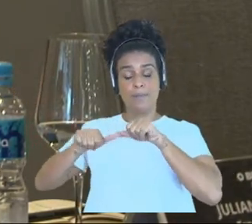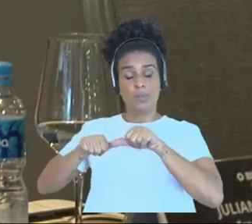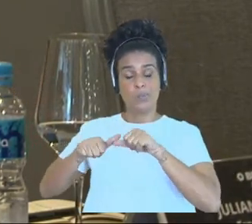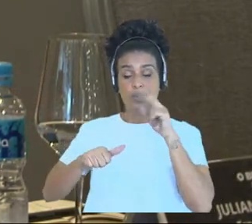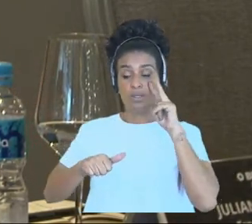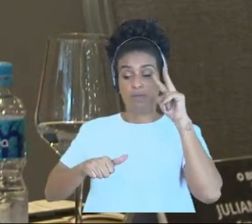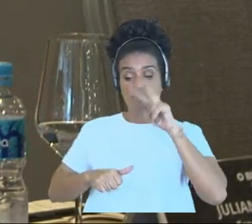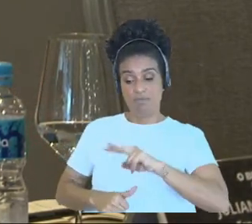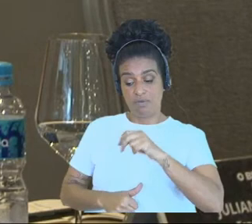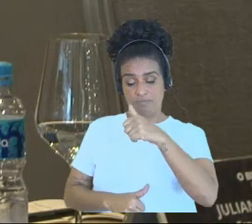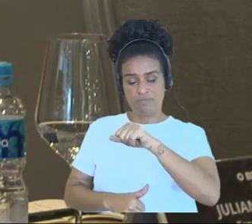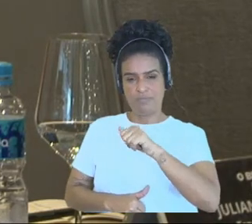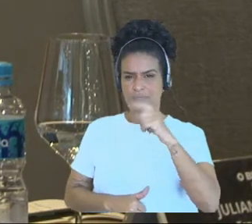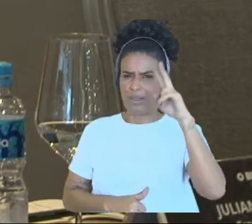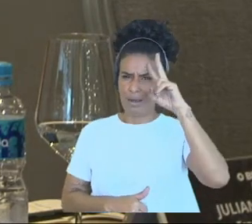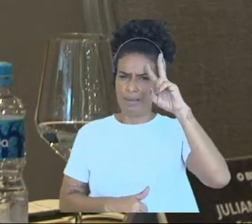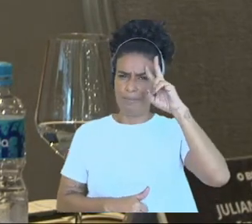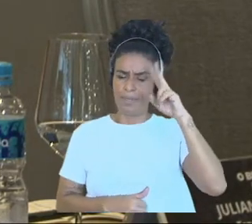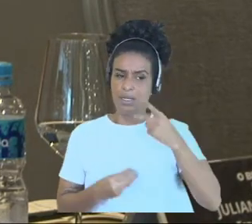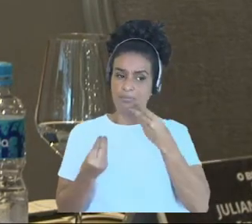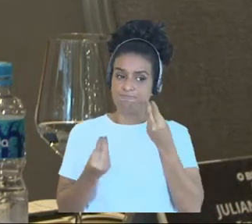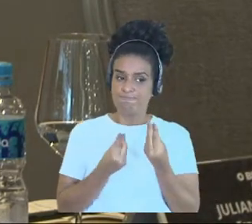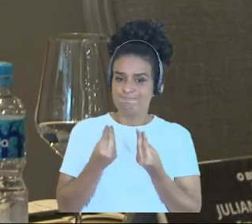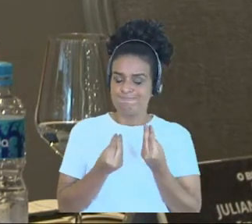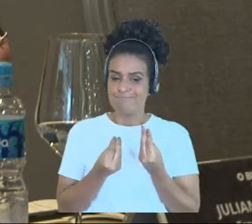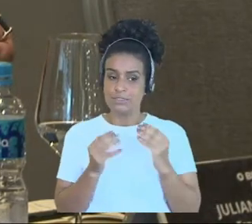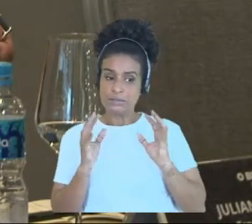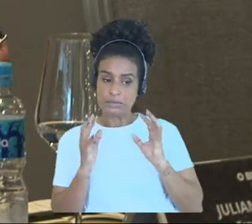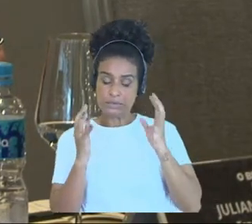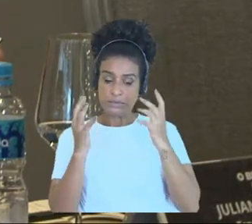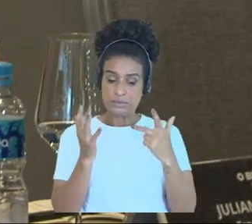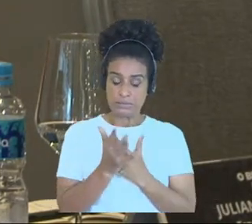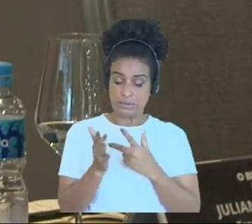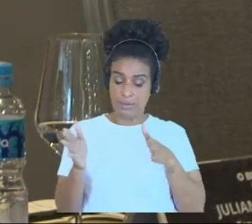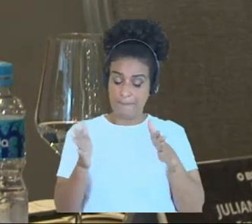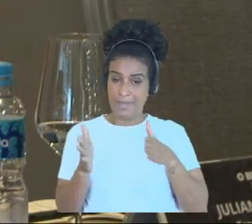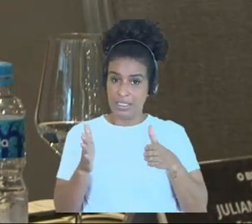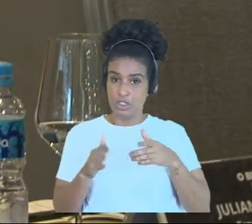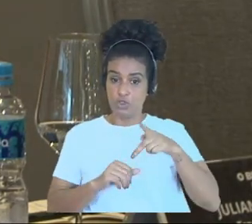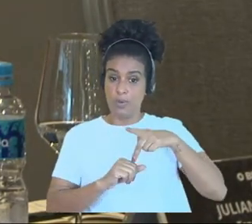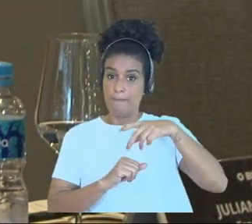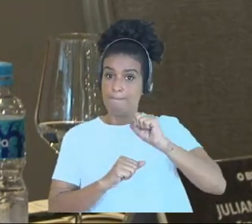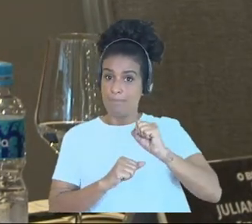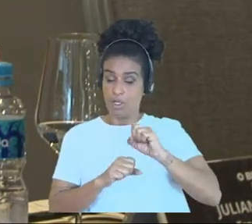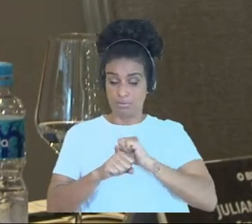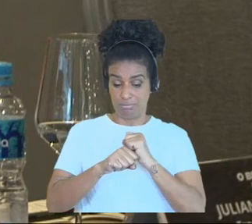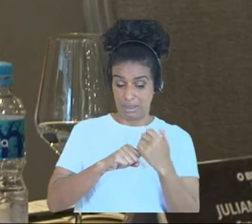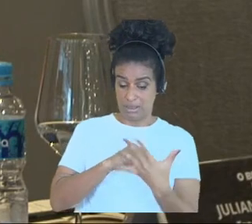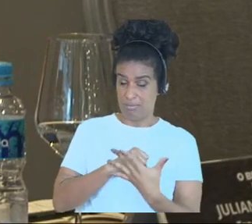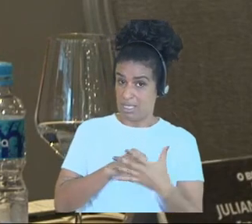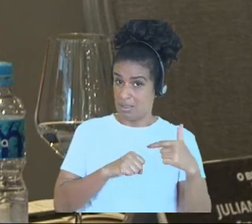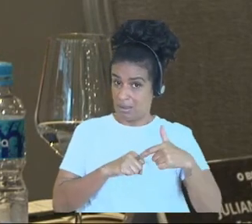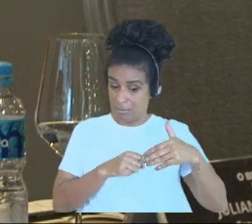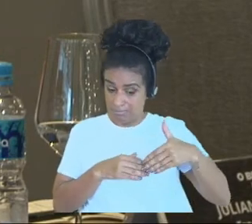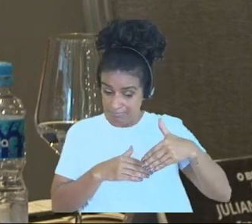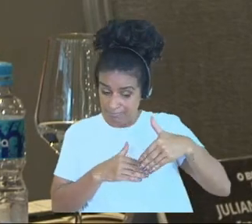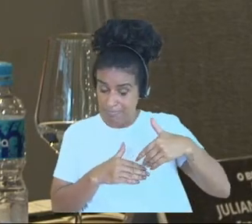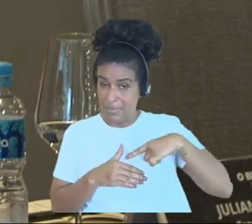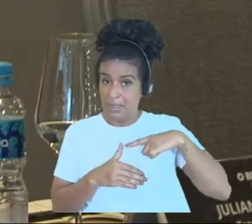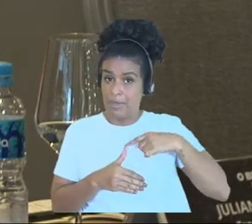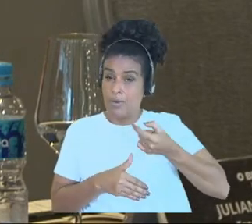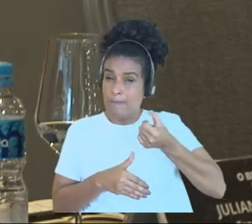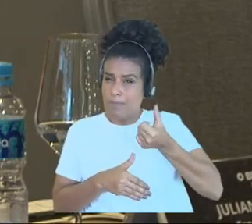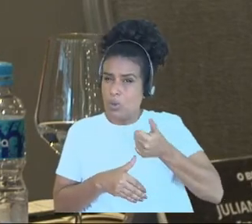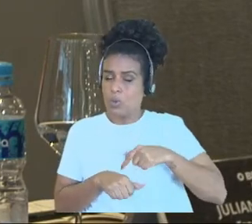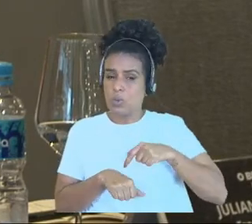lembrar que a gente ainda está passando por um movimento de normalização pós-pandemia. Então, parte do crescimento que a gente viu no ano passado e